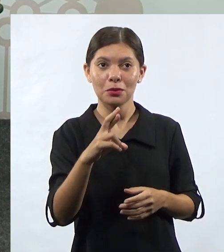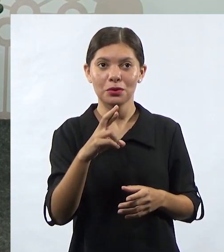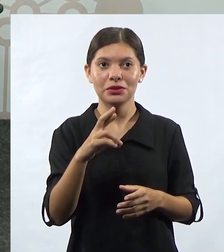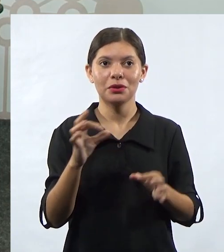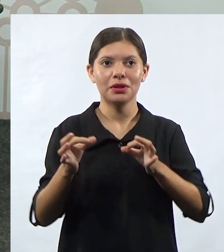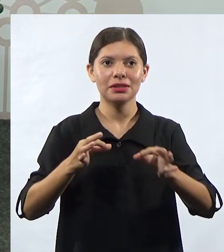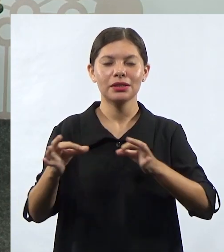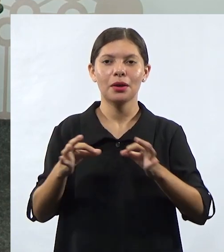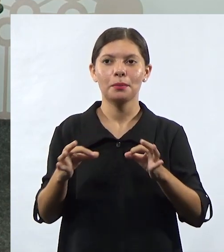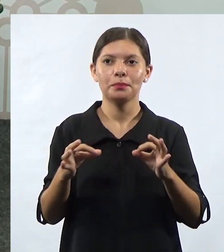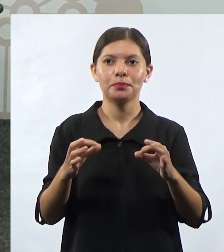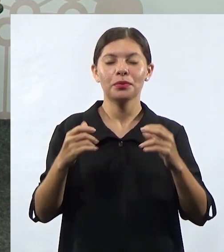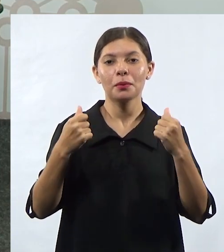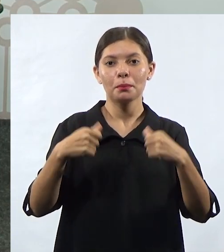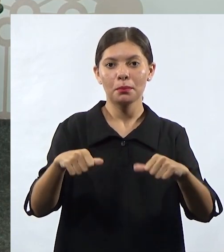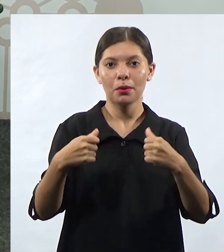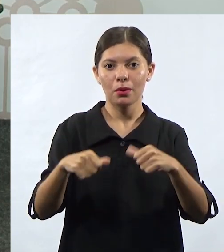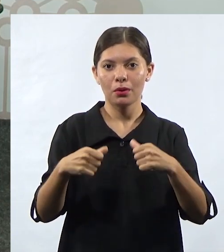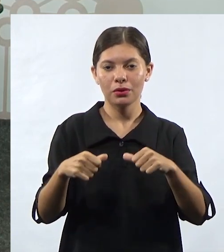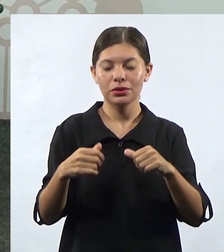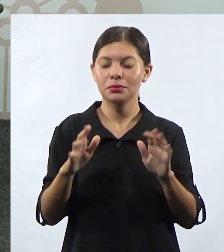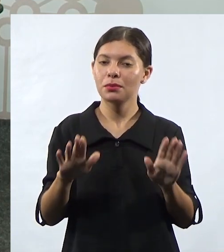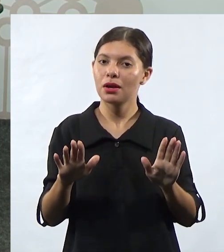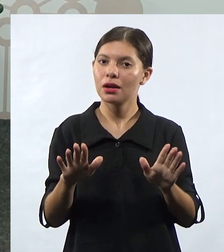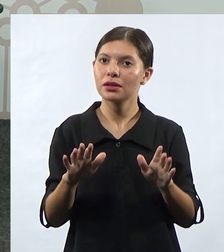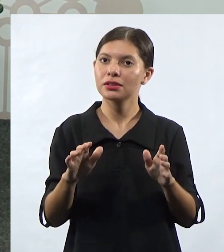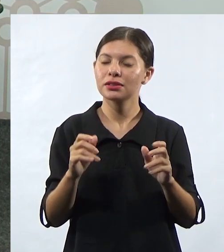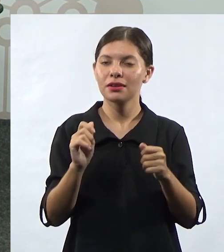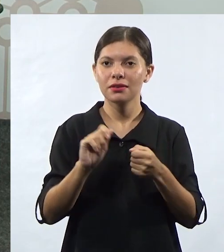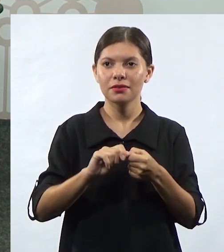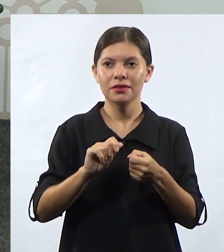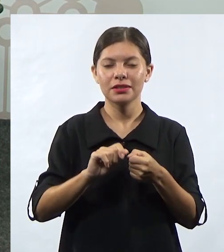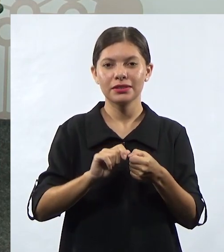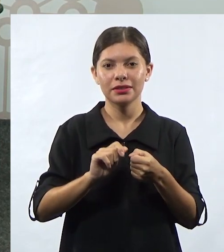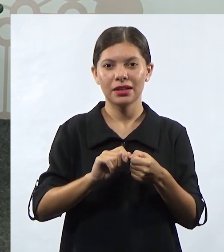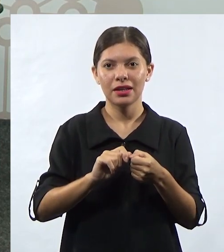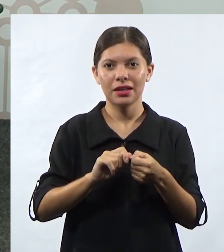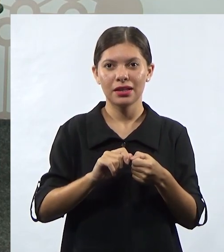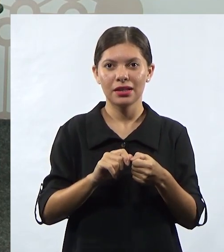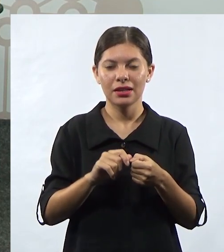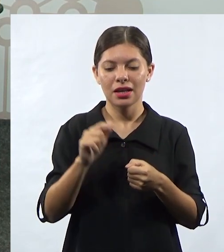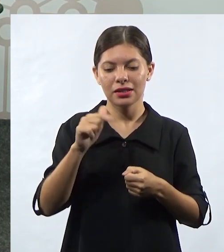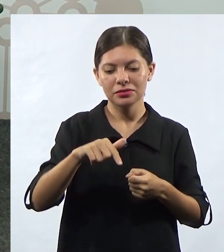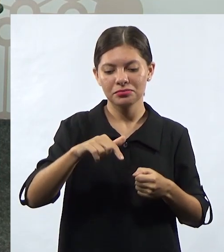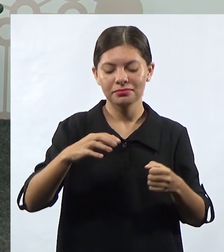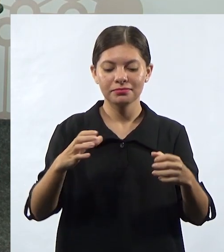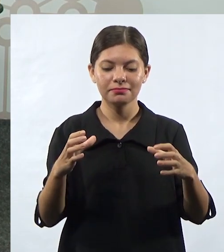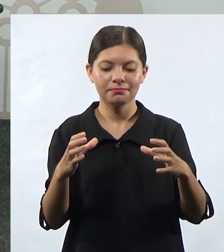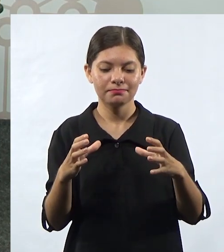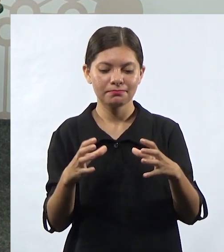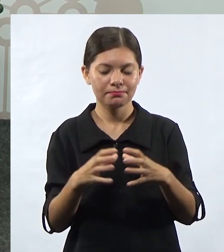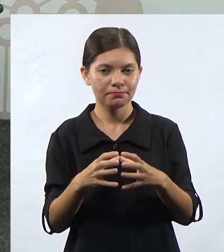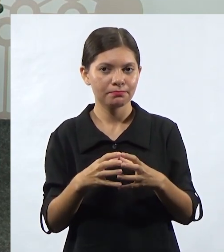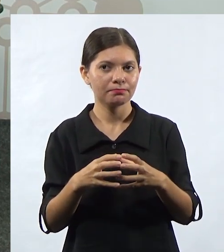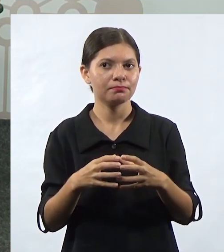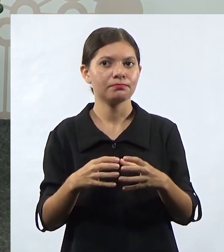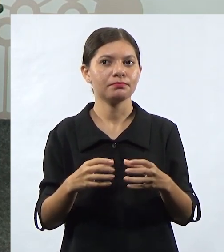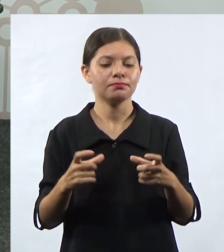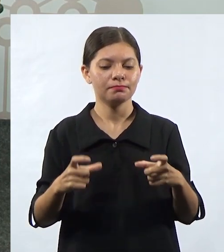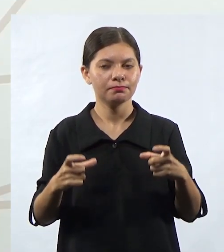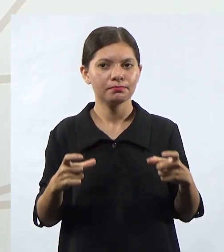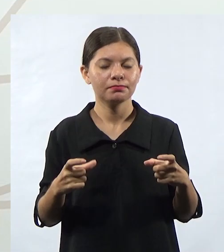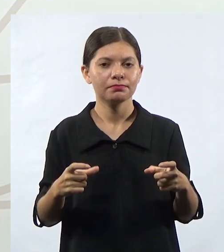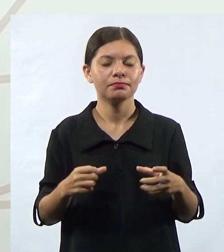seja possível, mas você também pode fazer ele de forma presencial. Eu acho que aquilo que você está